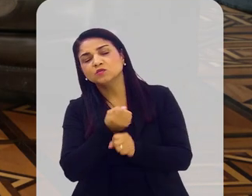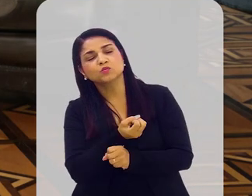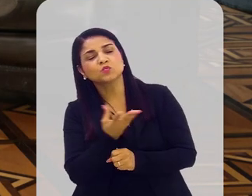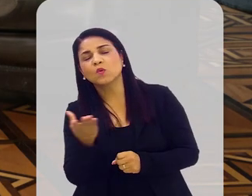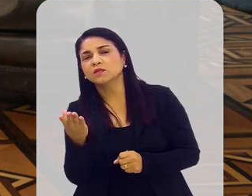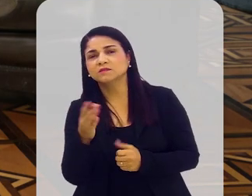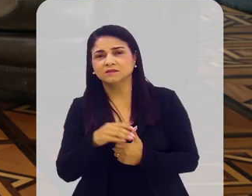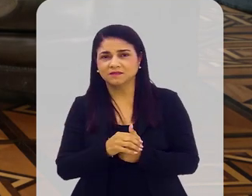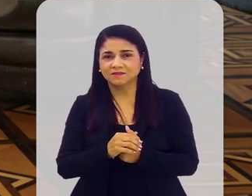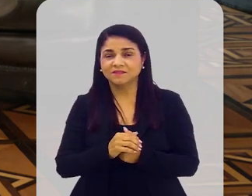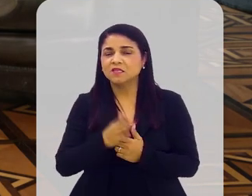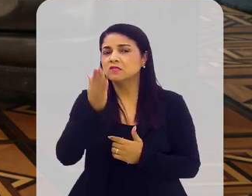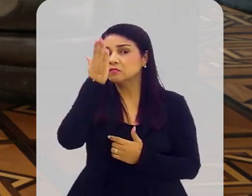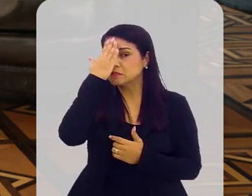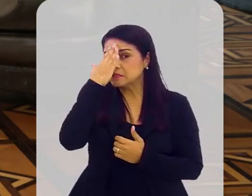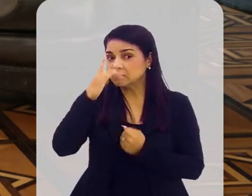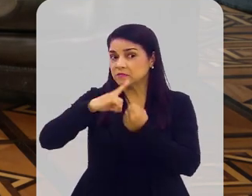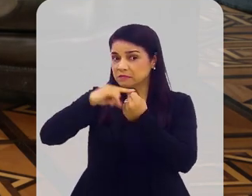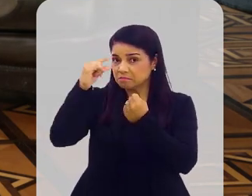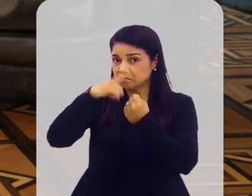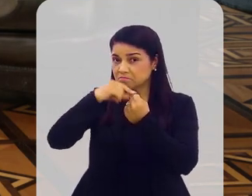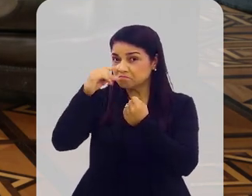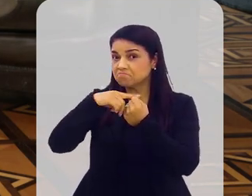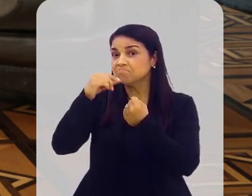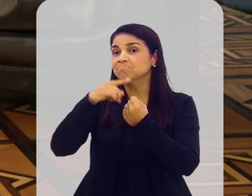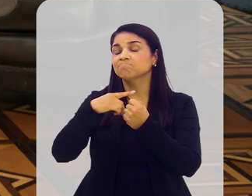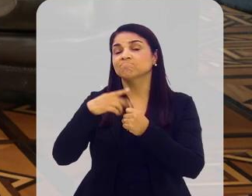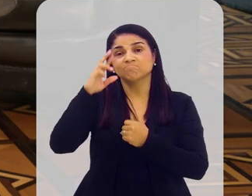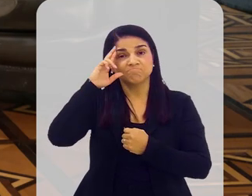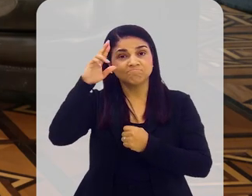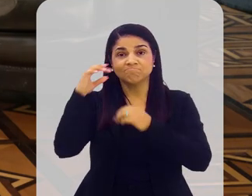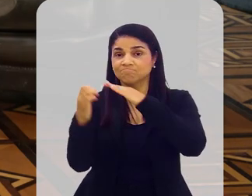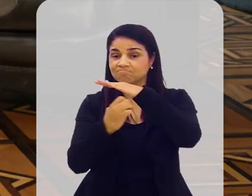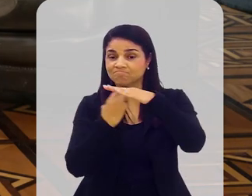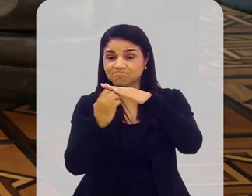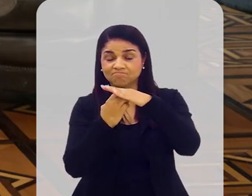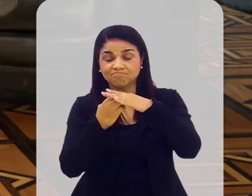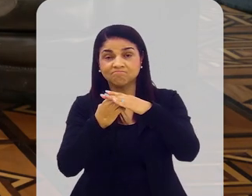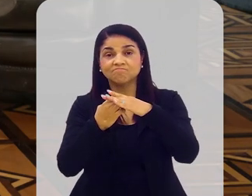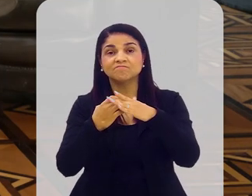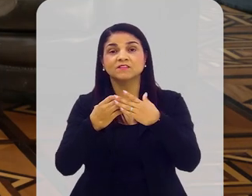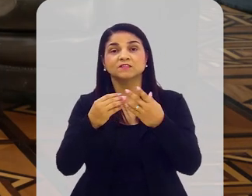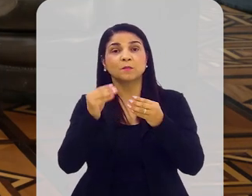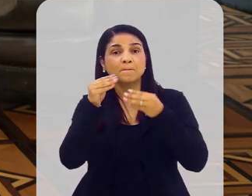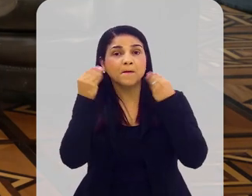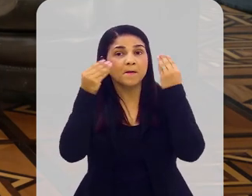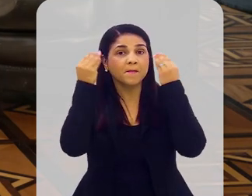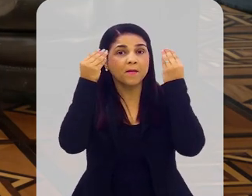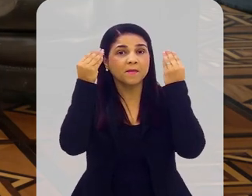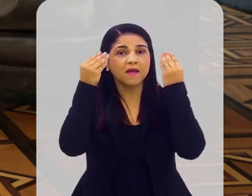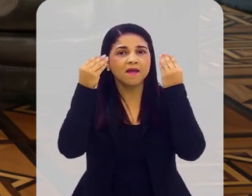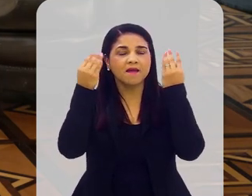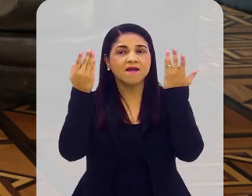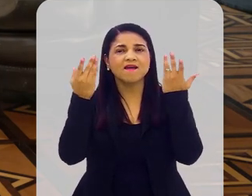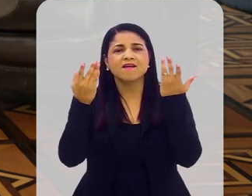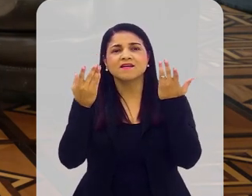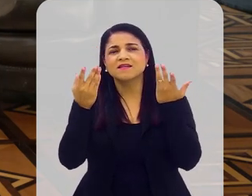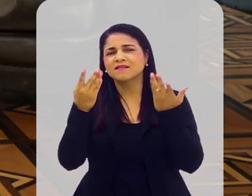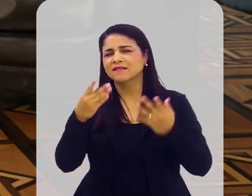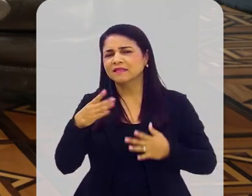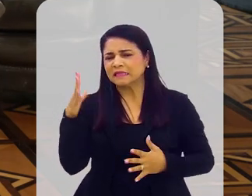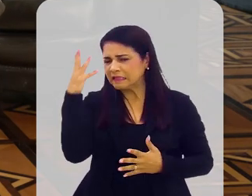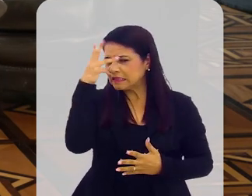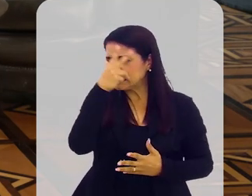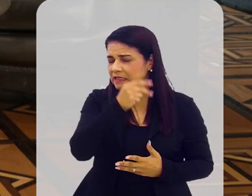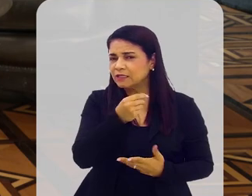sei que você é um empreendedor, um empresário no mundo da beleza, do centro de... Rapaz, que